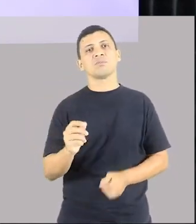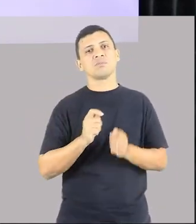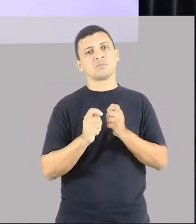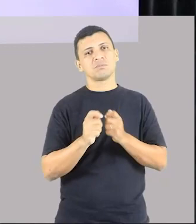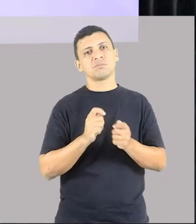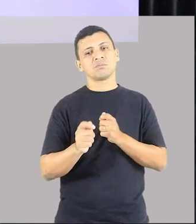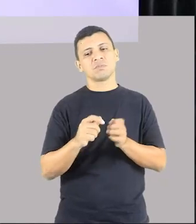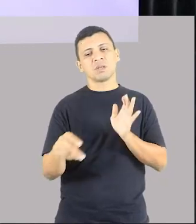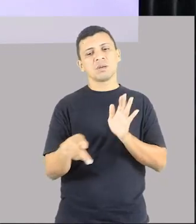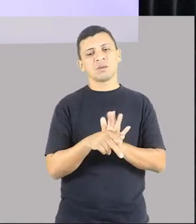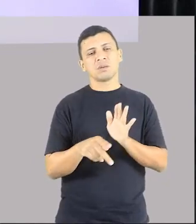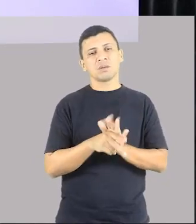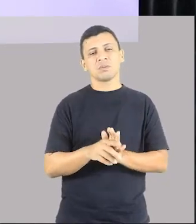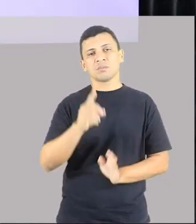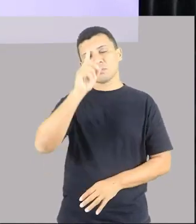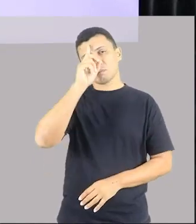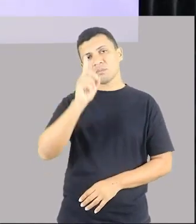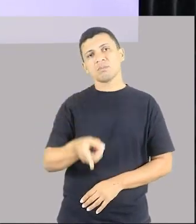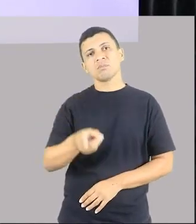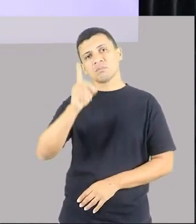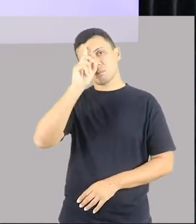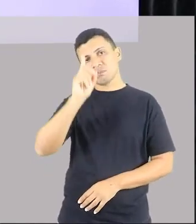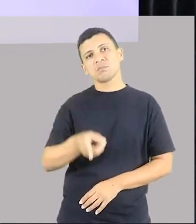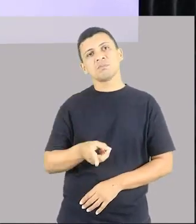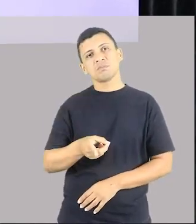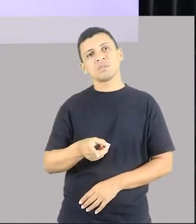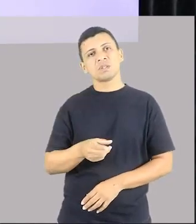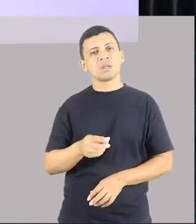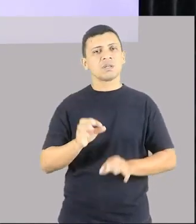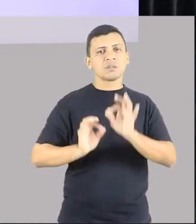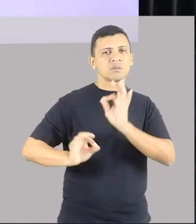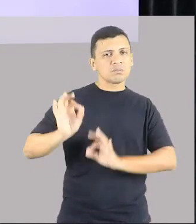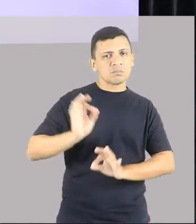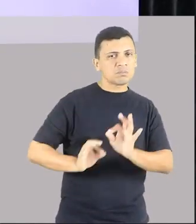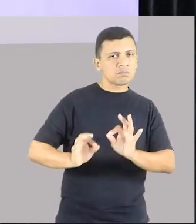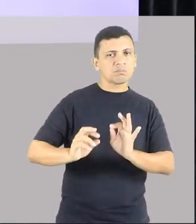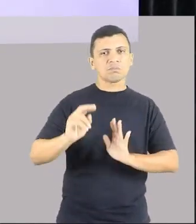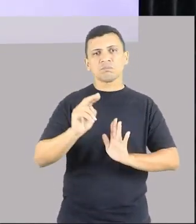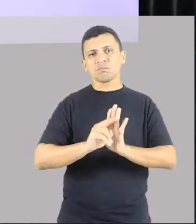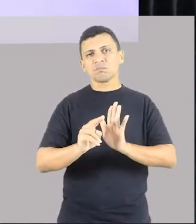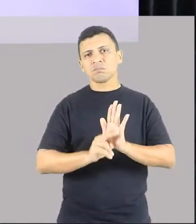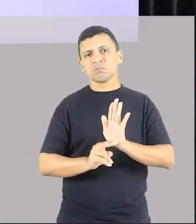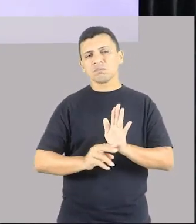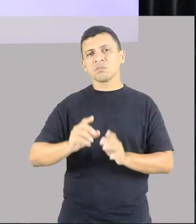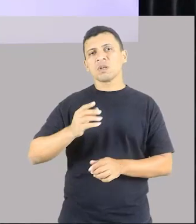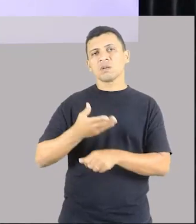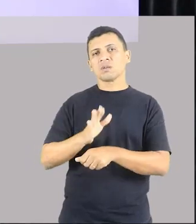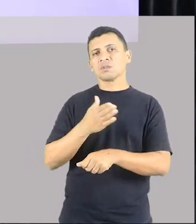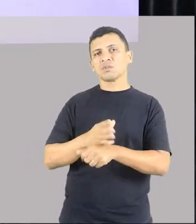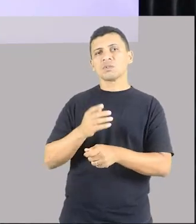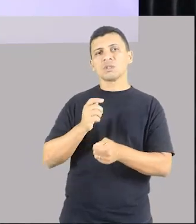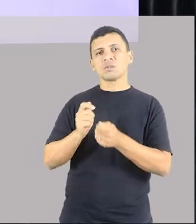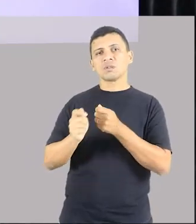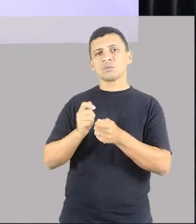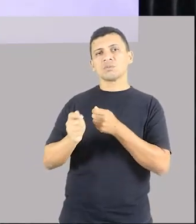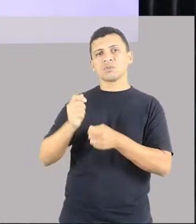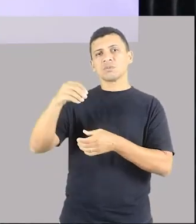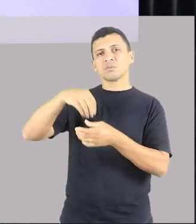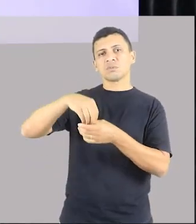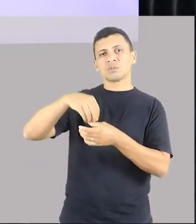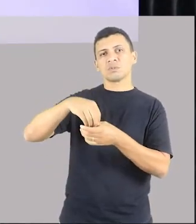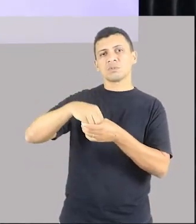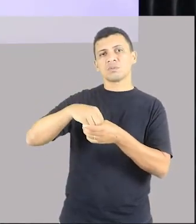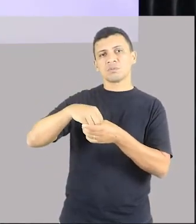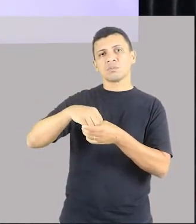administrativo de natureza ordinatório. Ele está regulando, ele está ordenando a atividade administrativa interna da